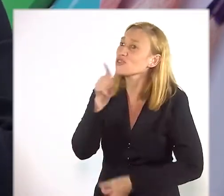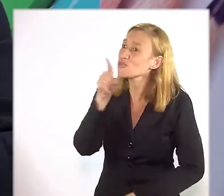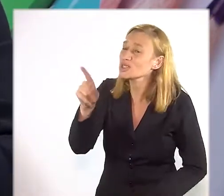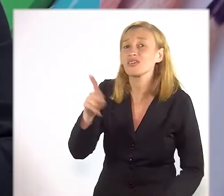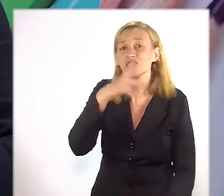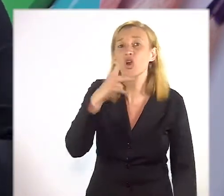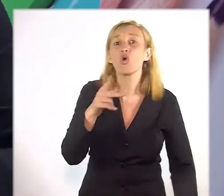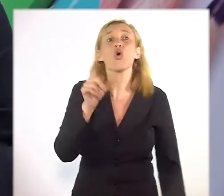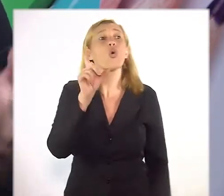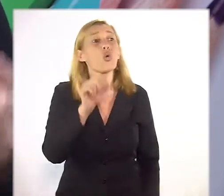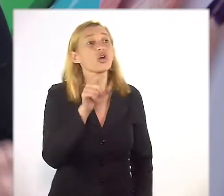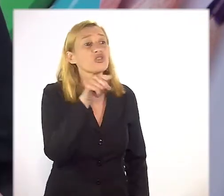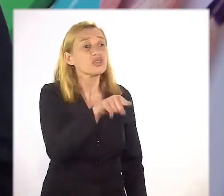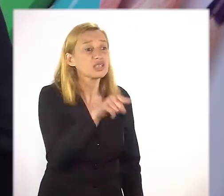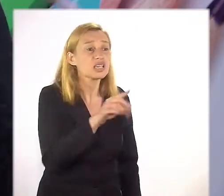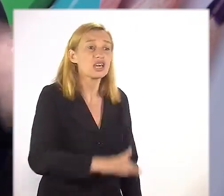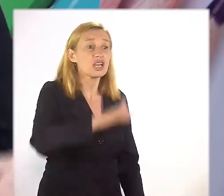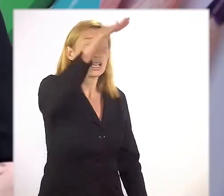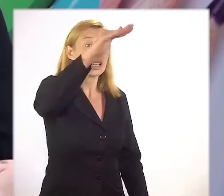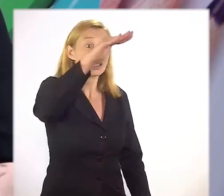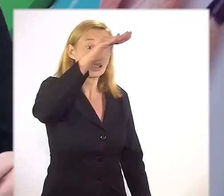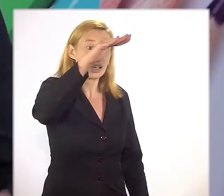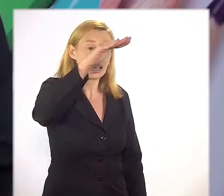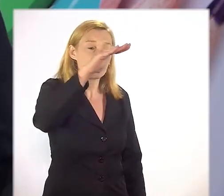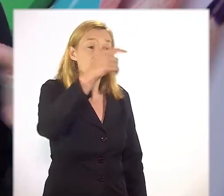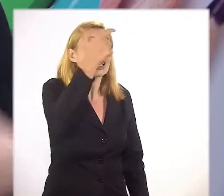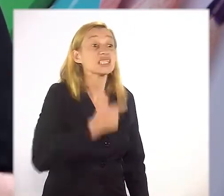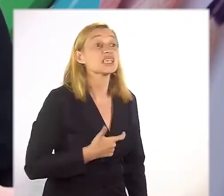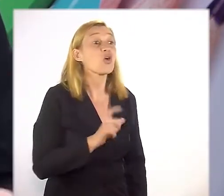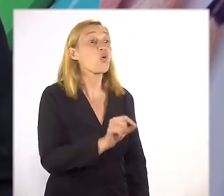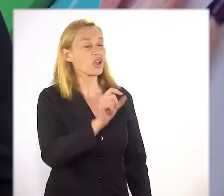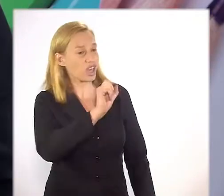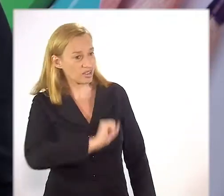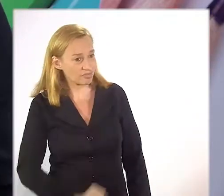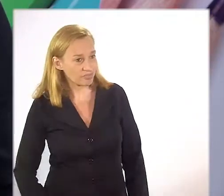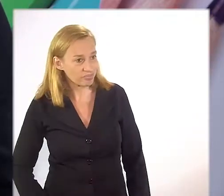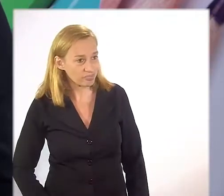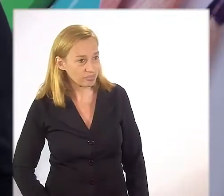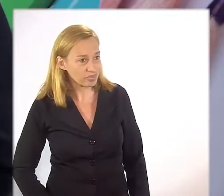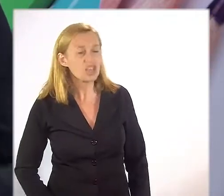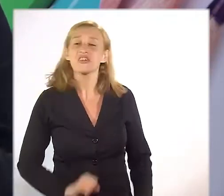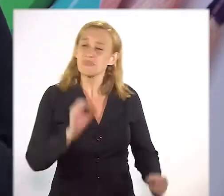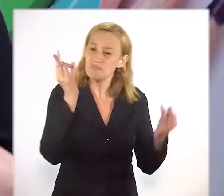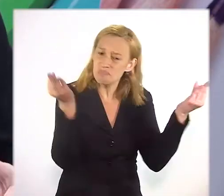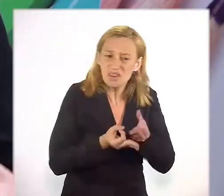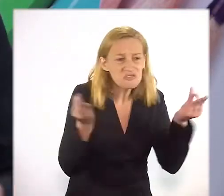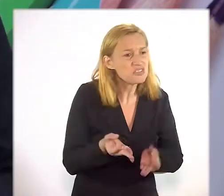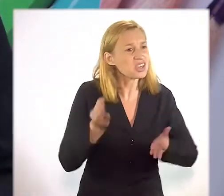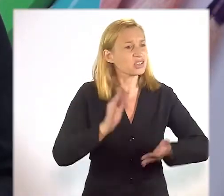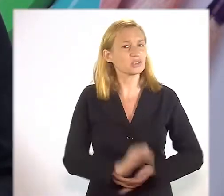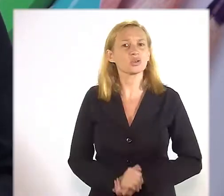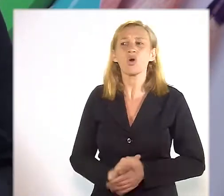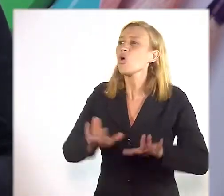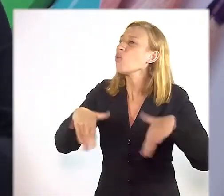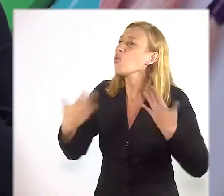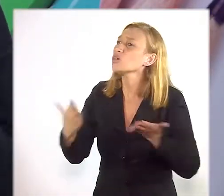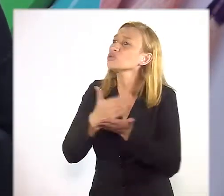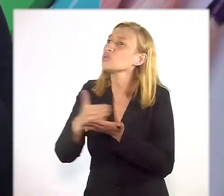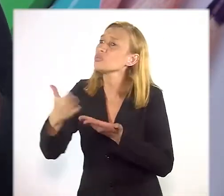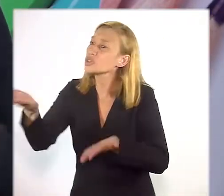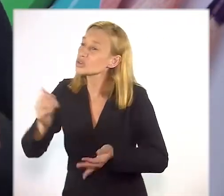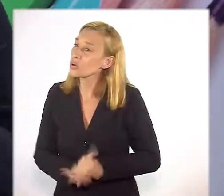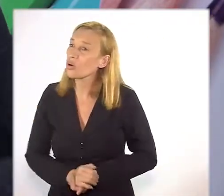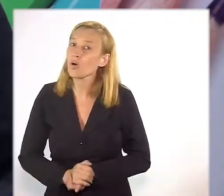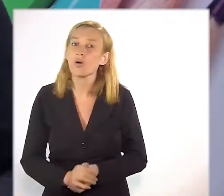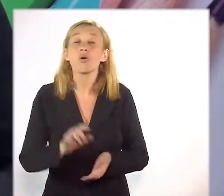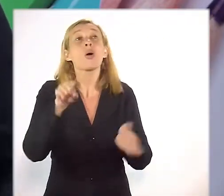quer ser. Ou seja, no momento porque a gente não vai ser. Fantástico, fantástico. Quando